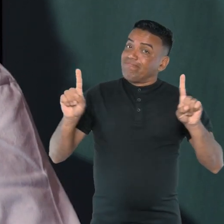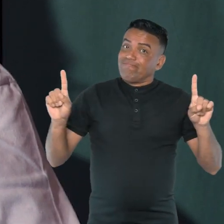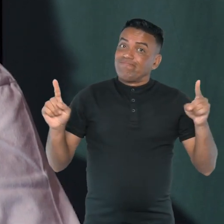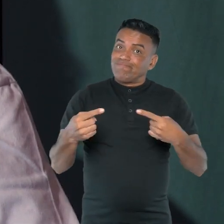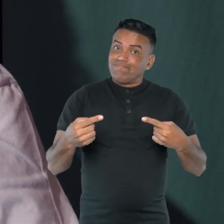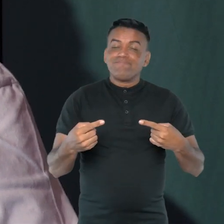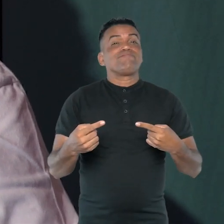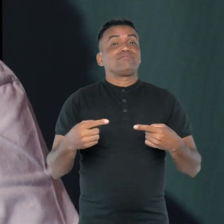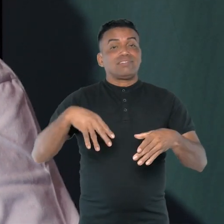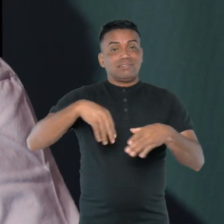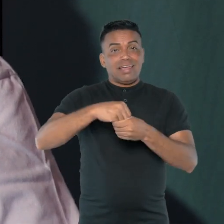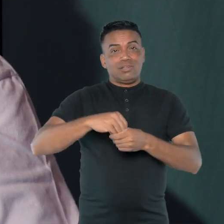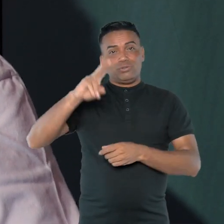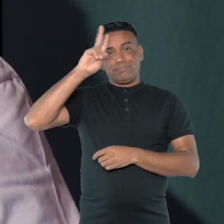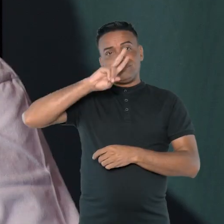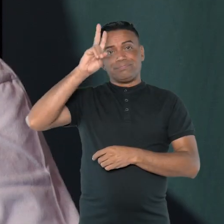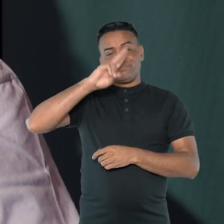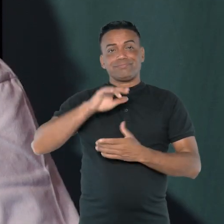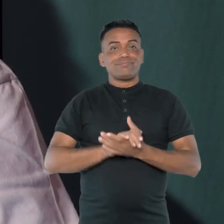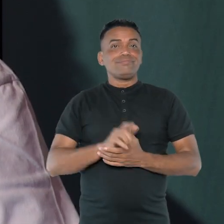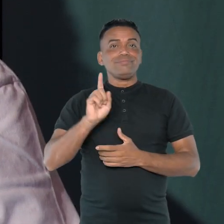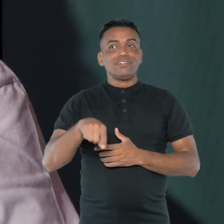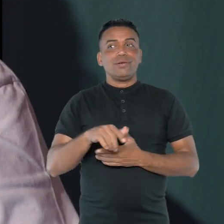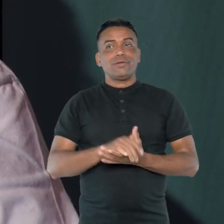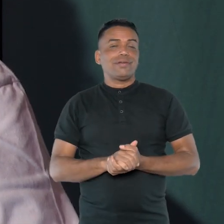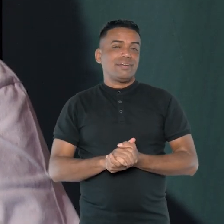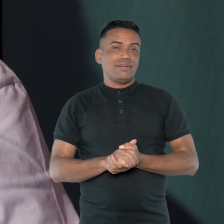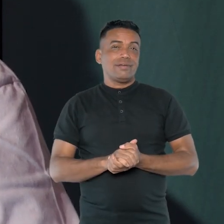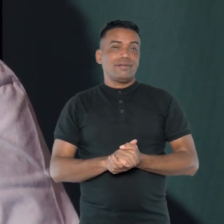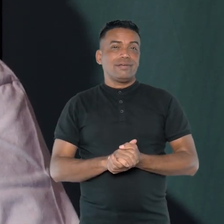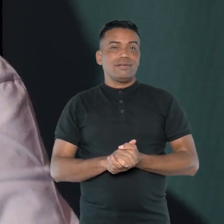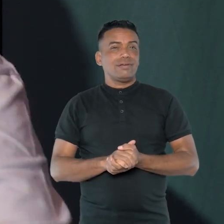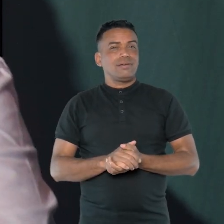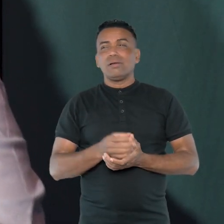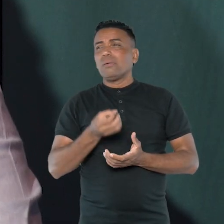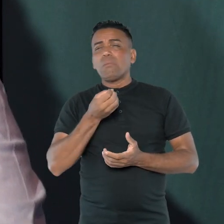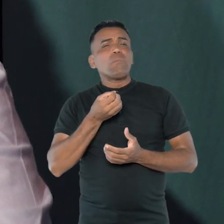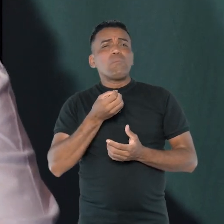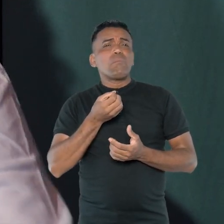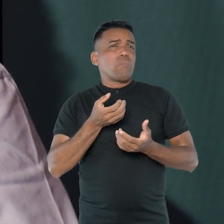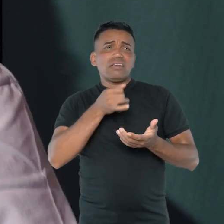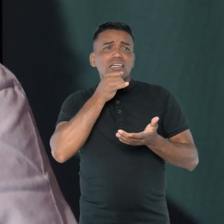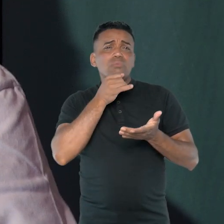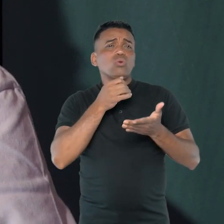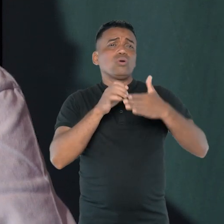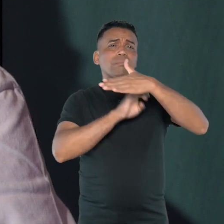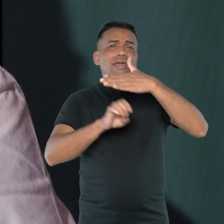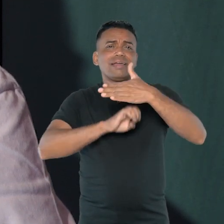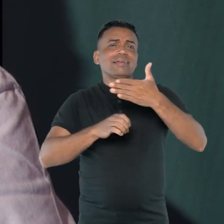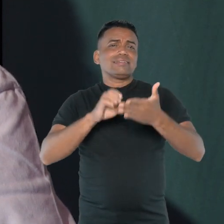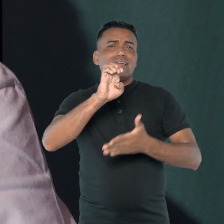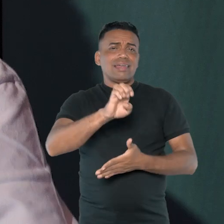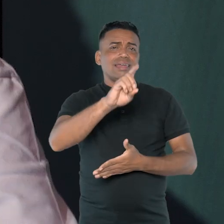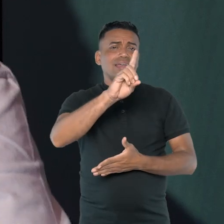contraplano dessa história é a mediocridade da edição de Minas Gerais, das editoras de